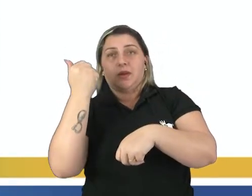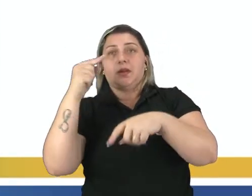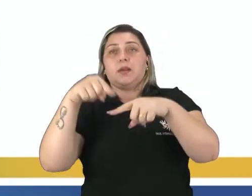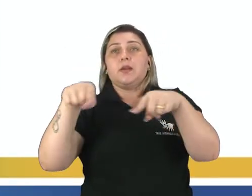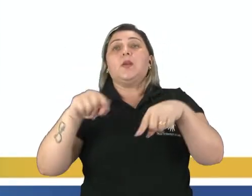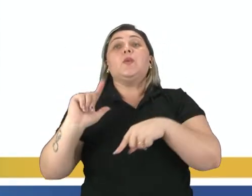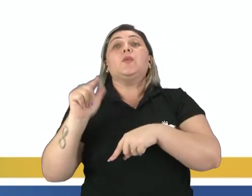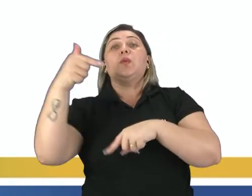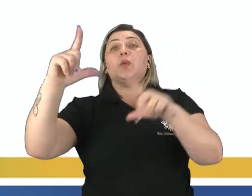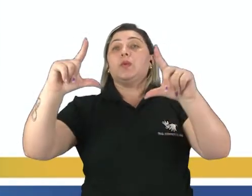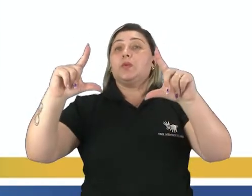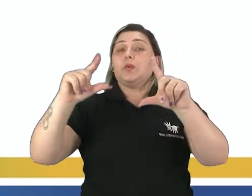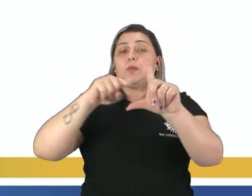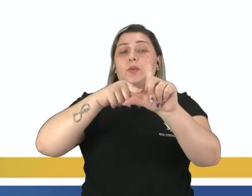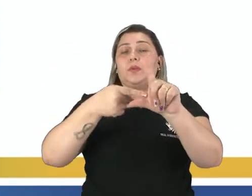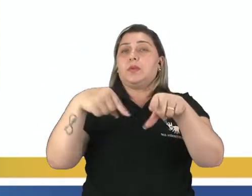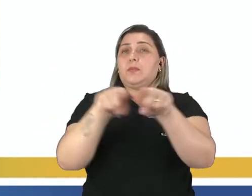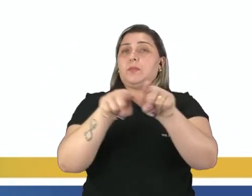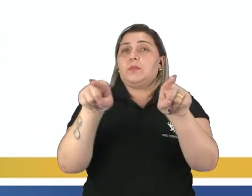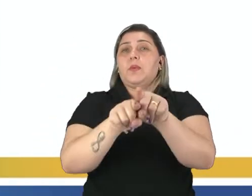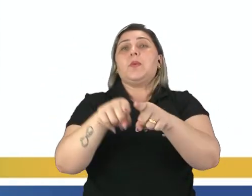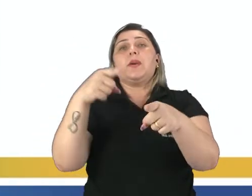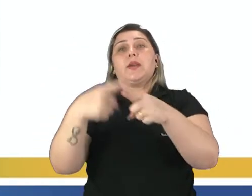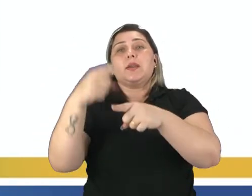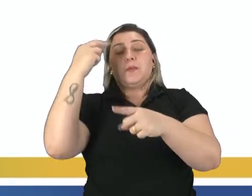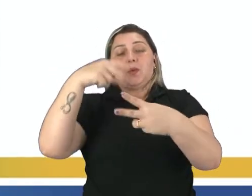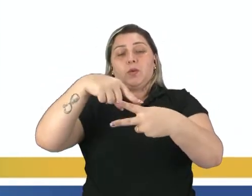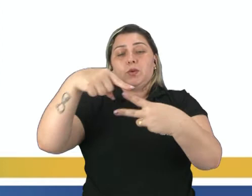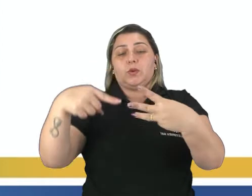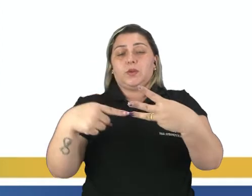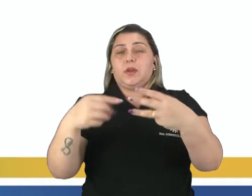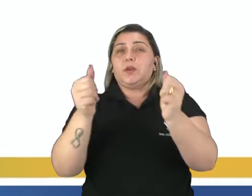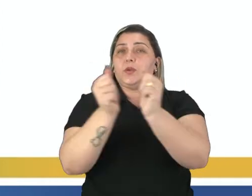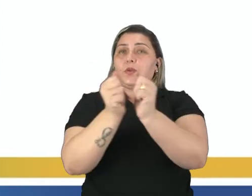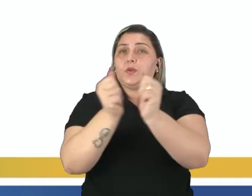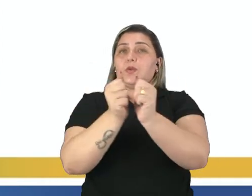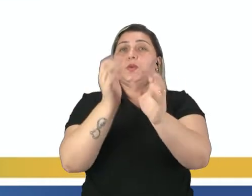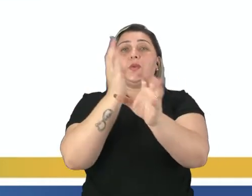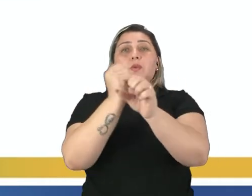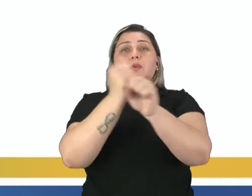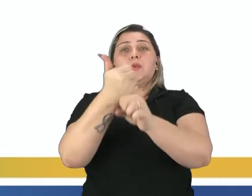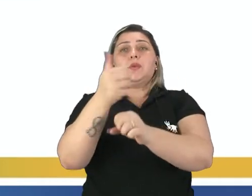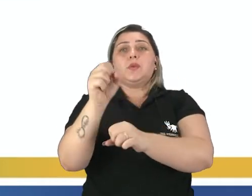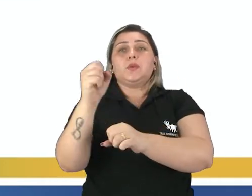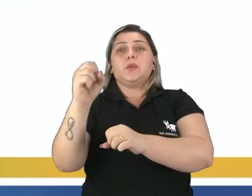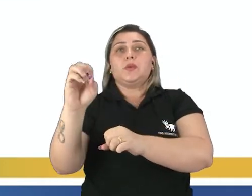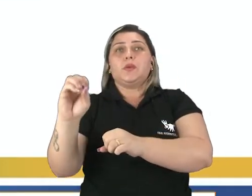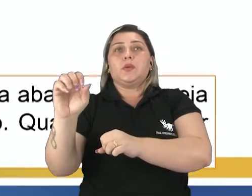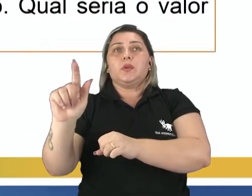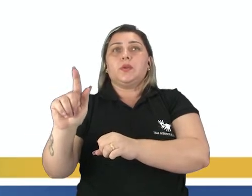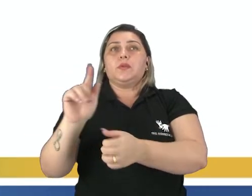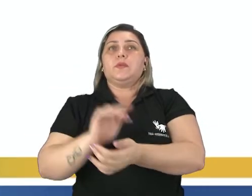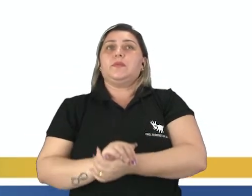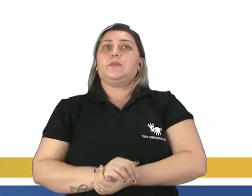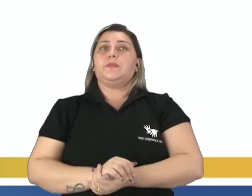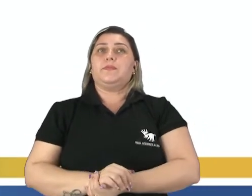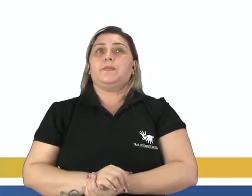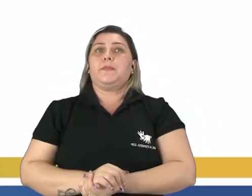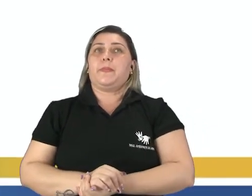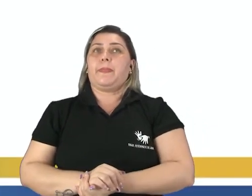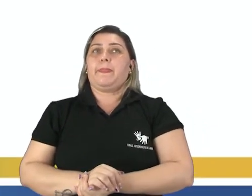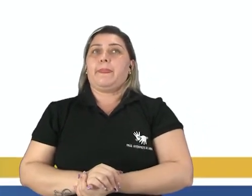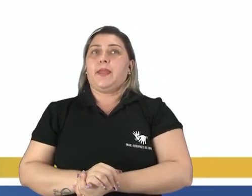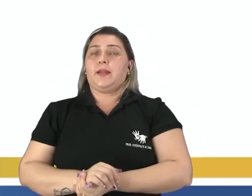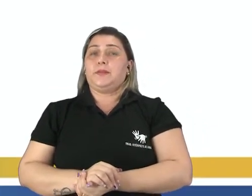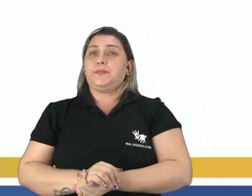medida do outro ângulo, pois sabemos que os três juntos somarão 180 graus.